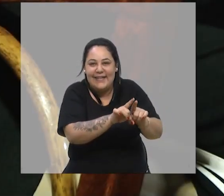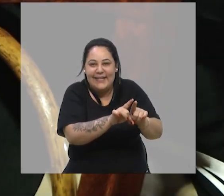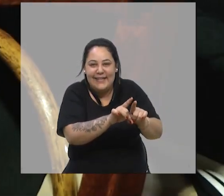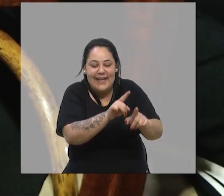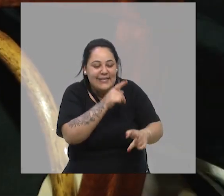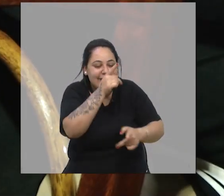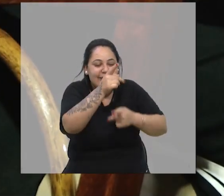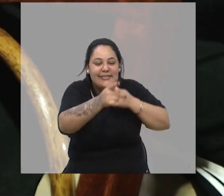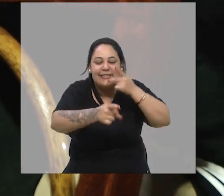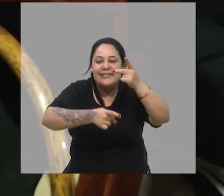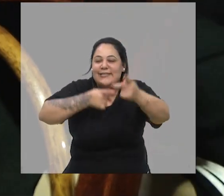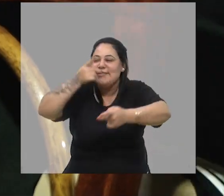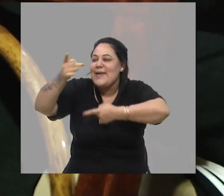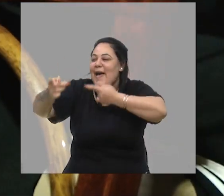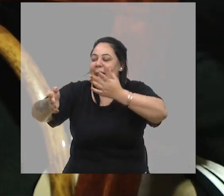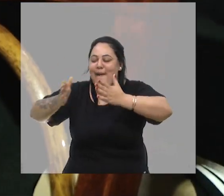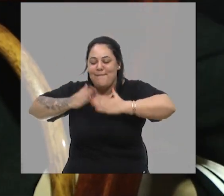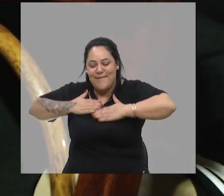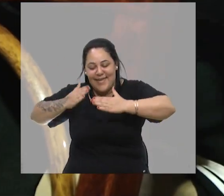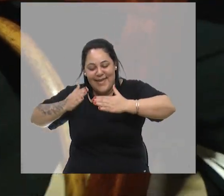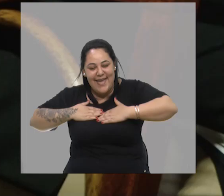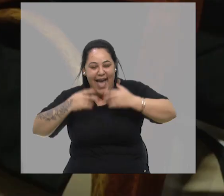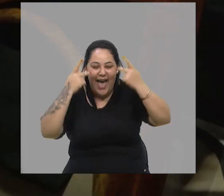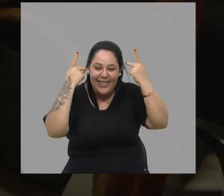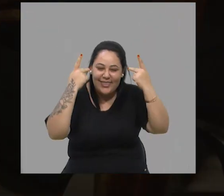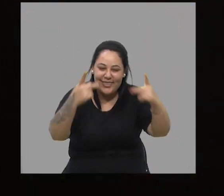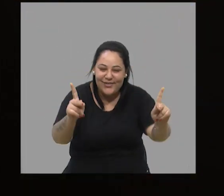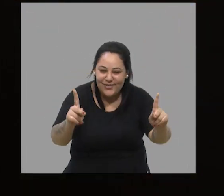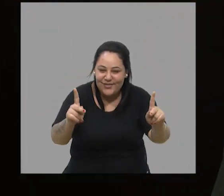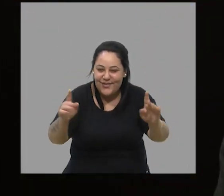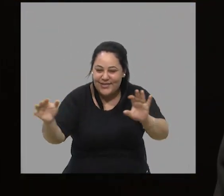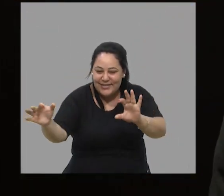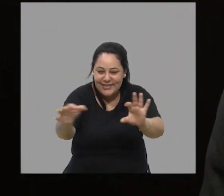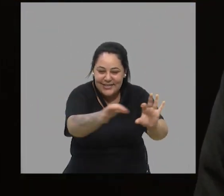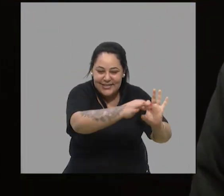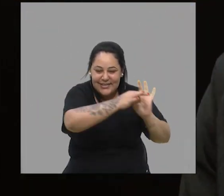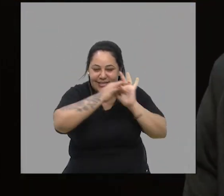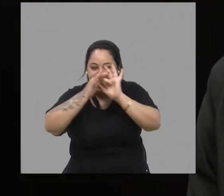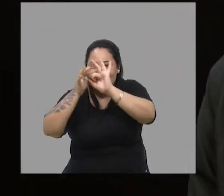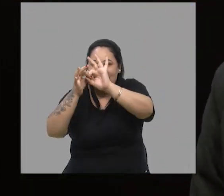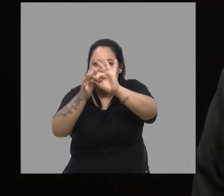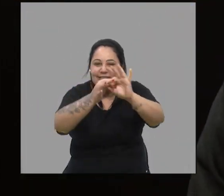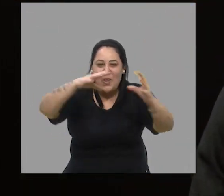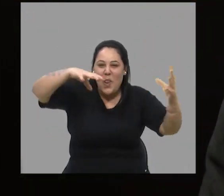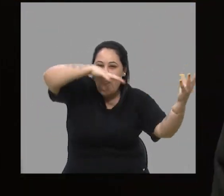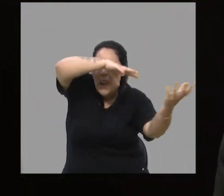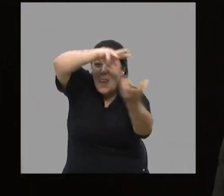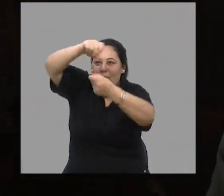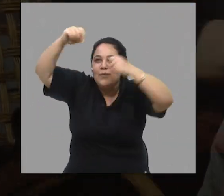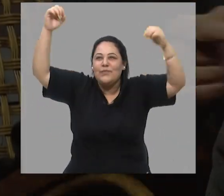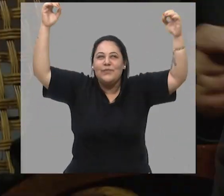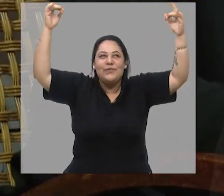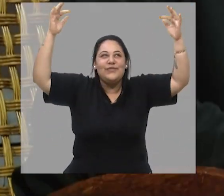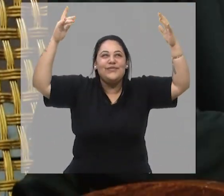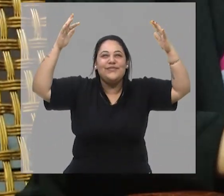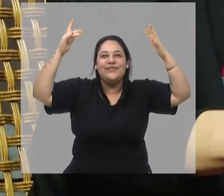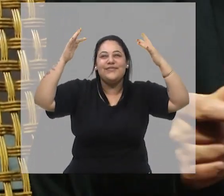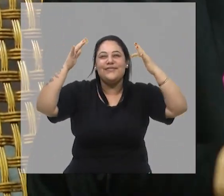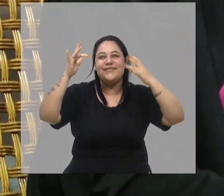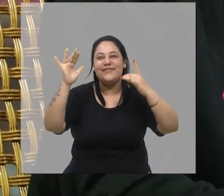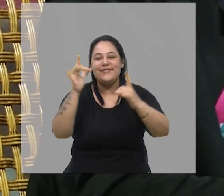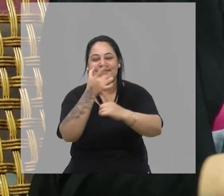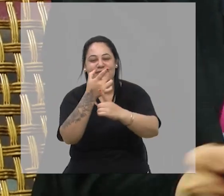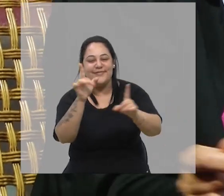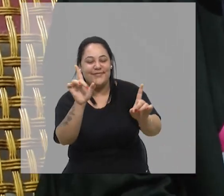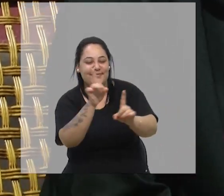história cantada, é porto, é colo e é mais. Da voz que é minha, que é tua, que é